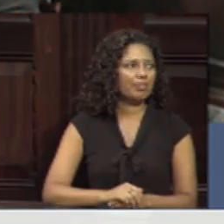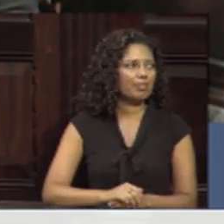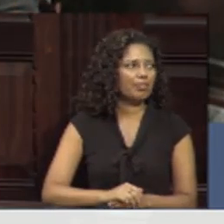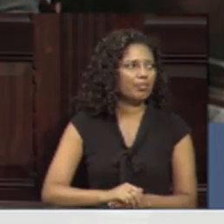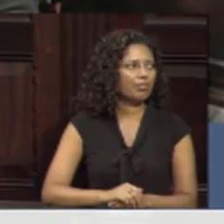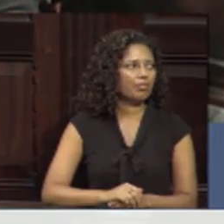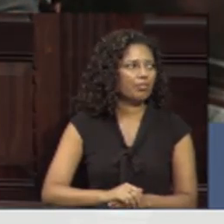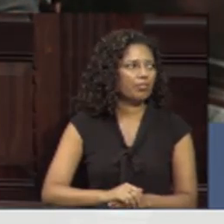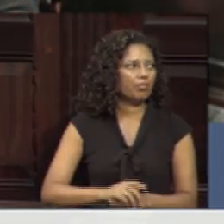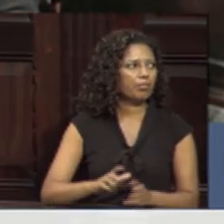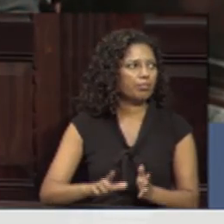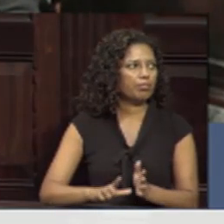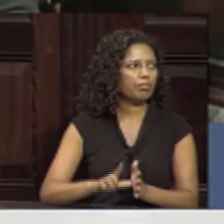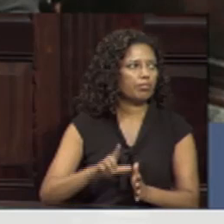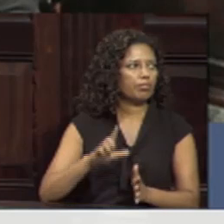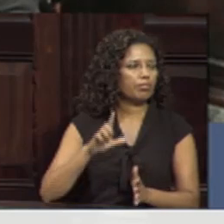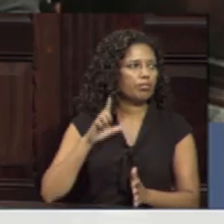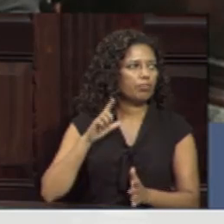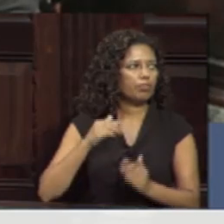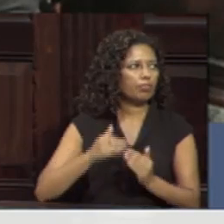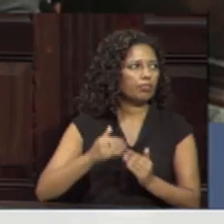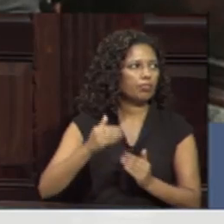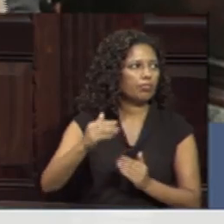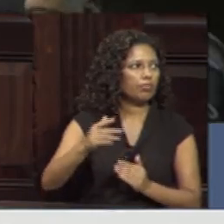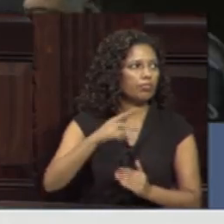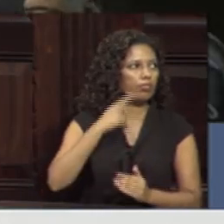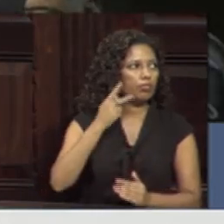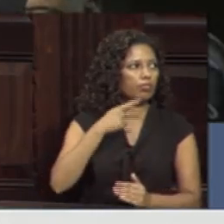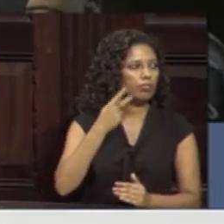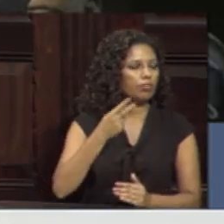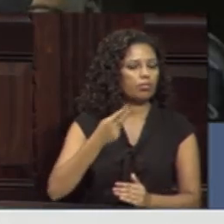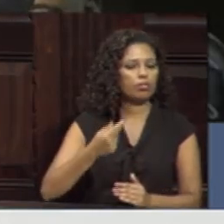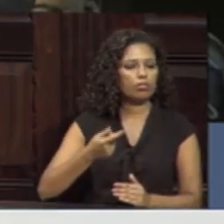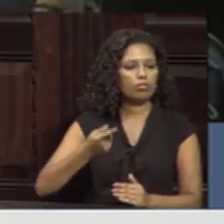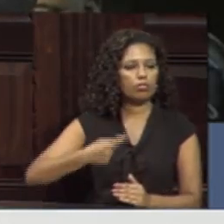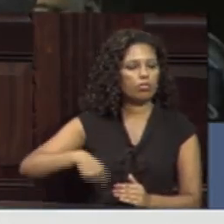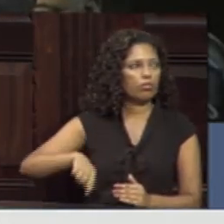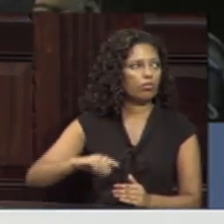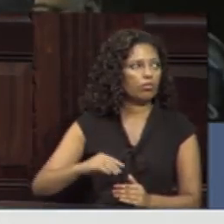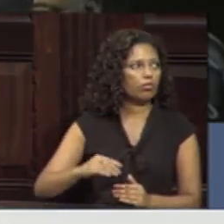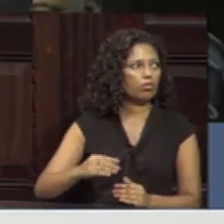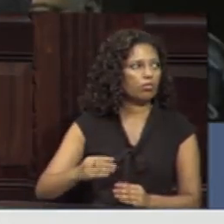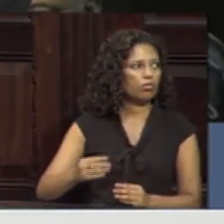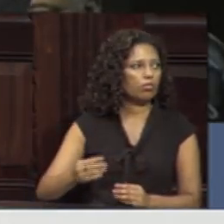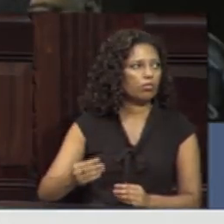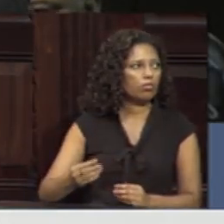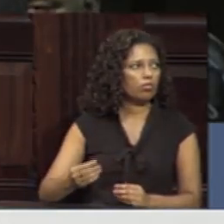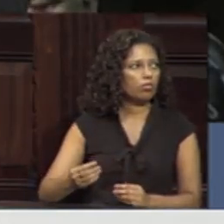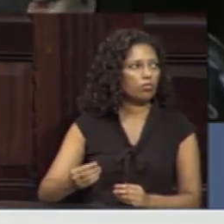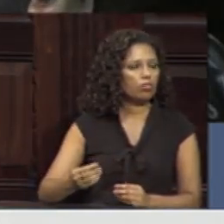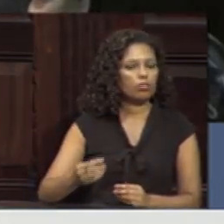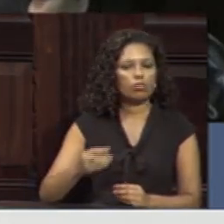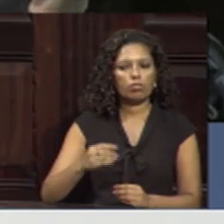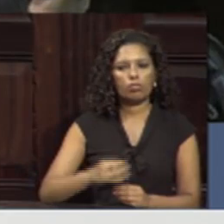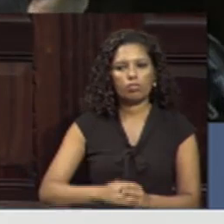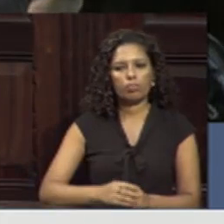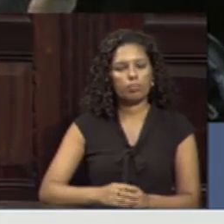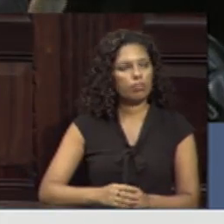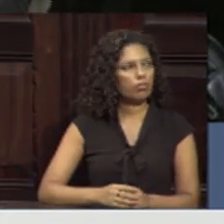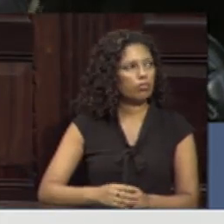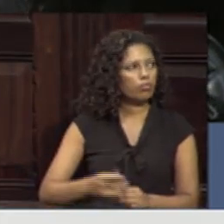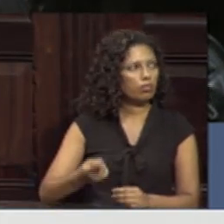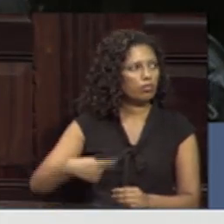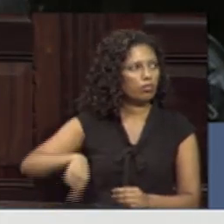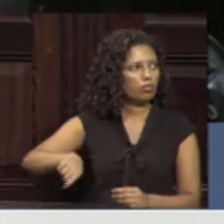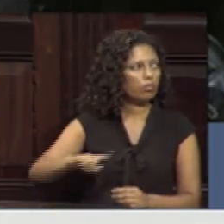Antes de iniciarmos a palavra, só falar um pouquinho que hoje nós recebemos, Jânio está, Cidinha também,